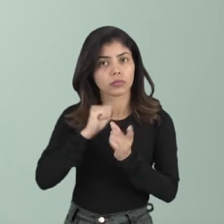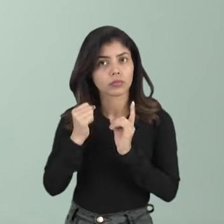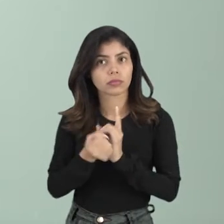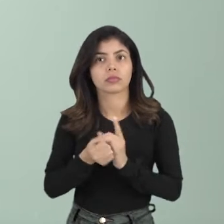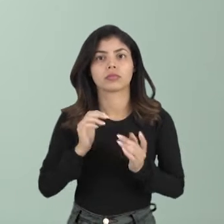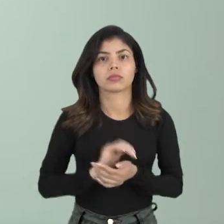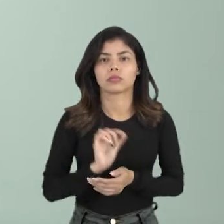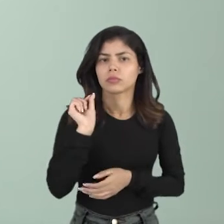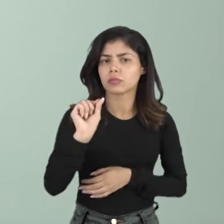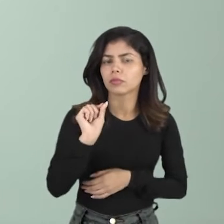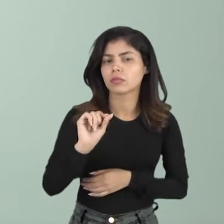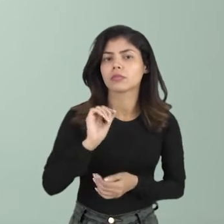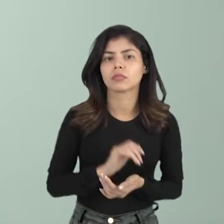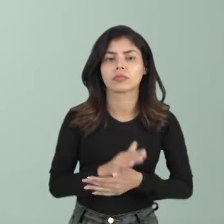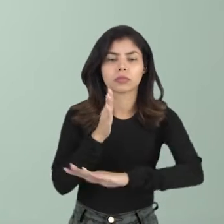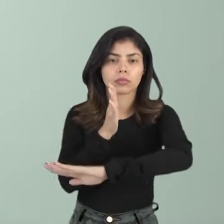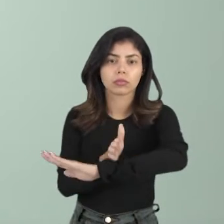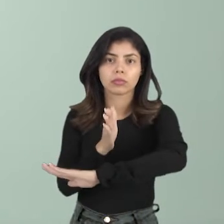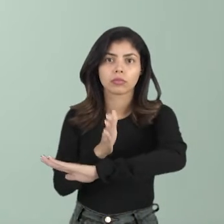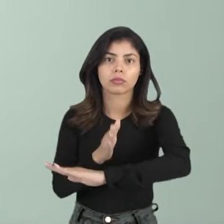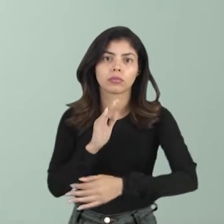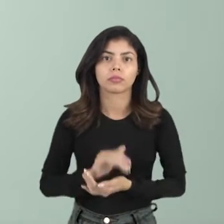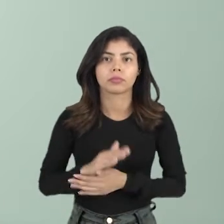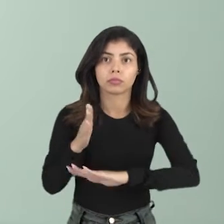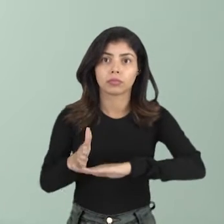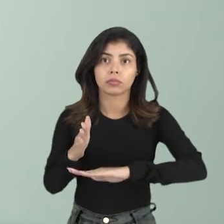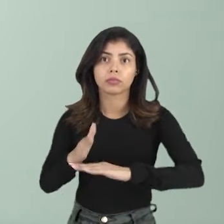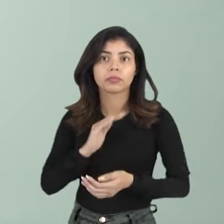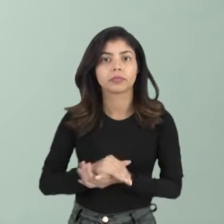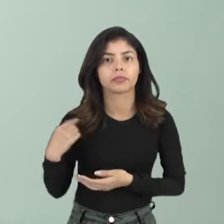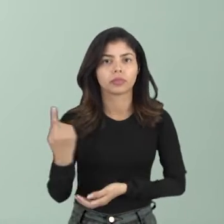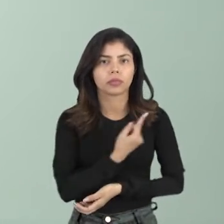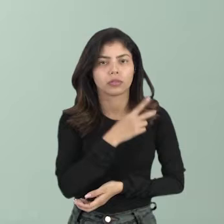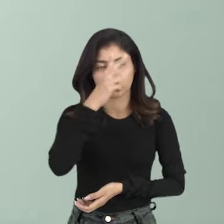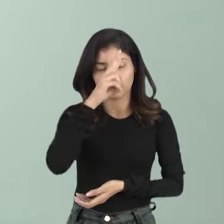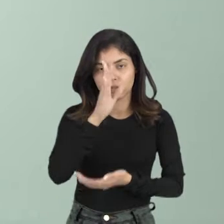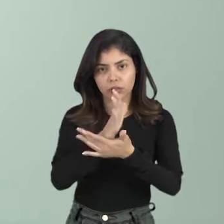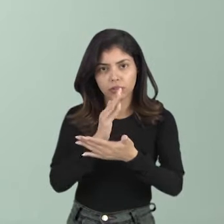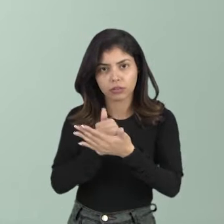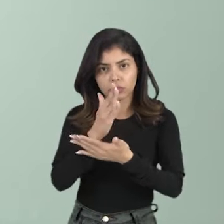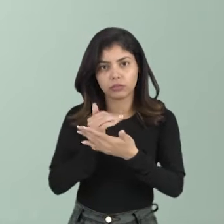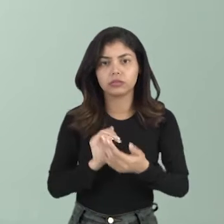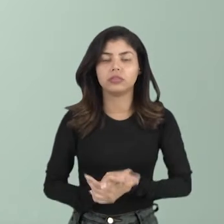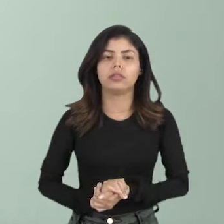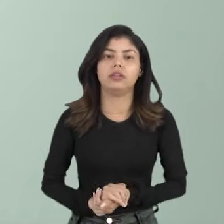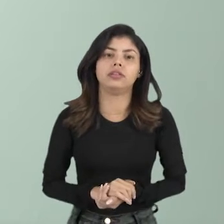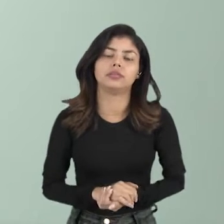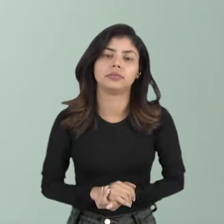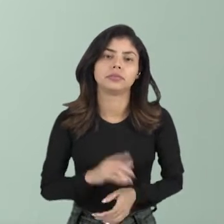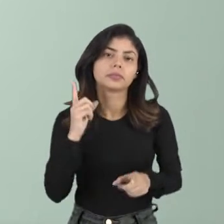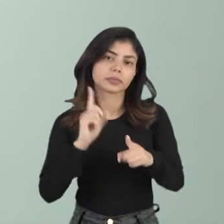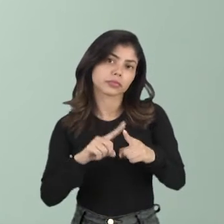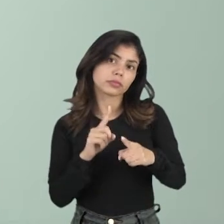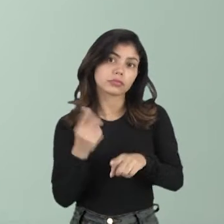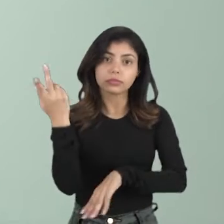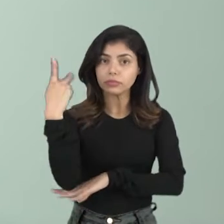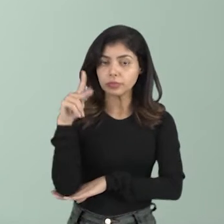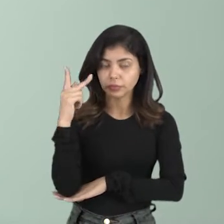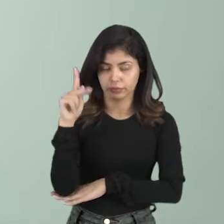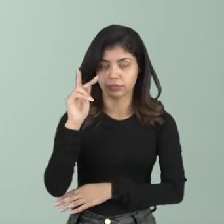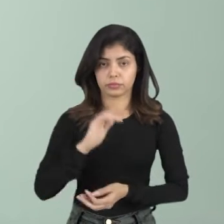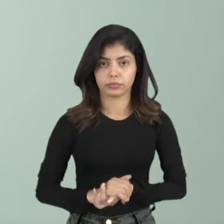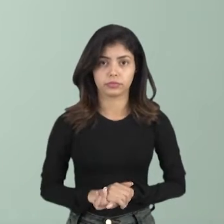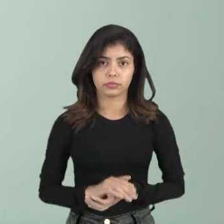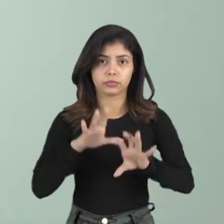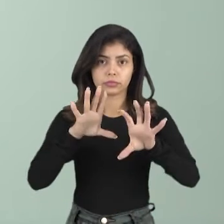humanidade, que é a Idade Moderna. Lembrem-se que nós dividimos a história da humanidade por períodos, né?